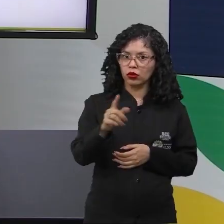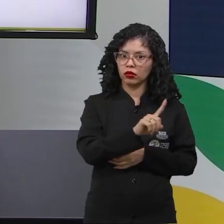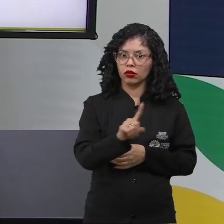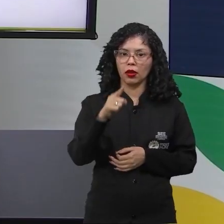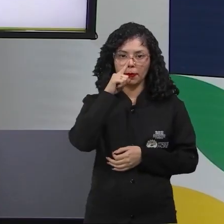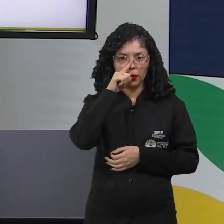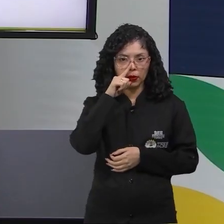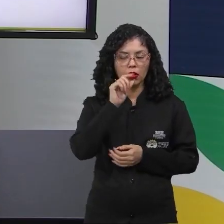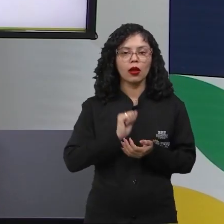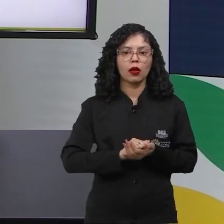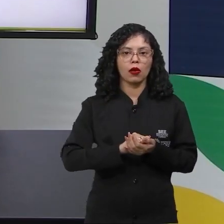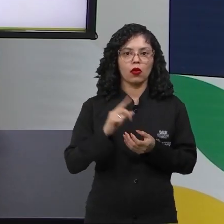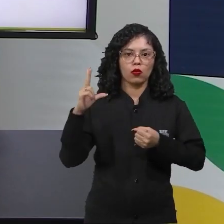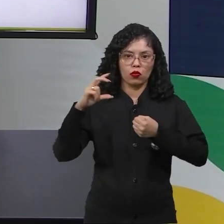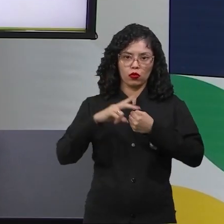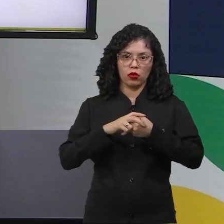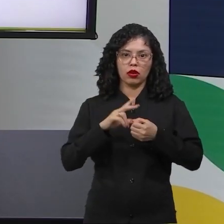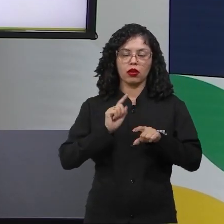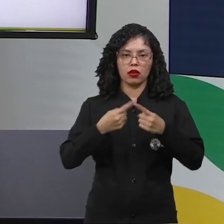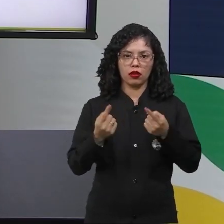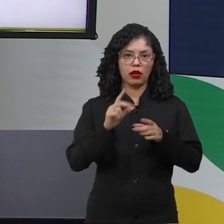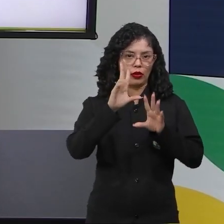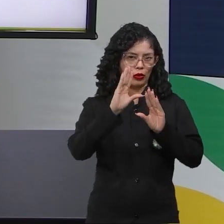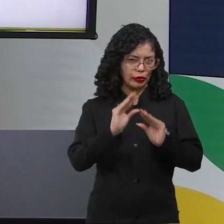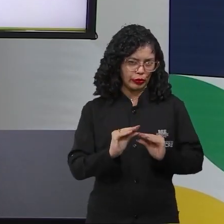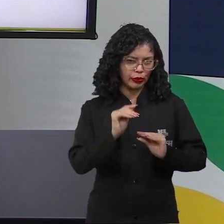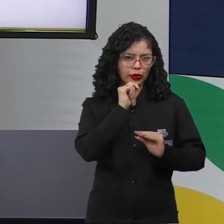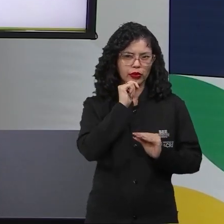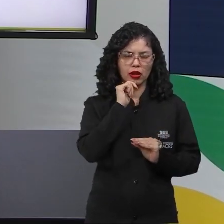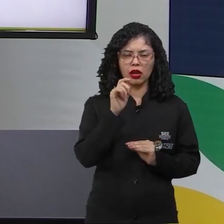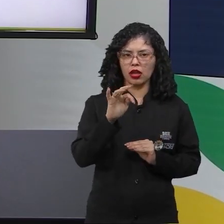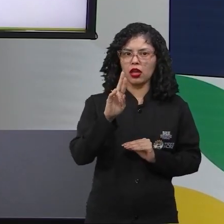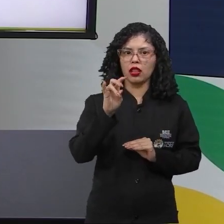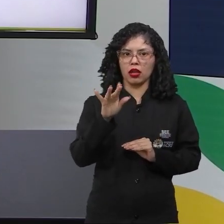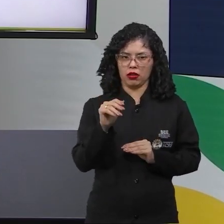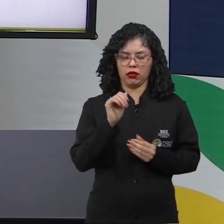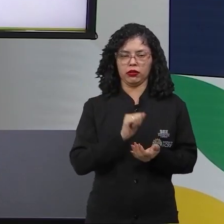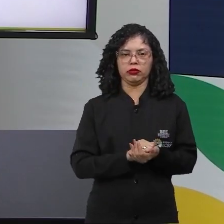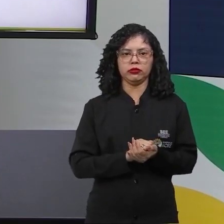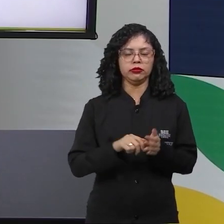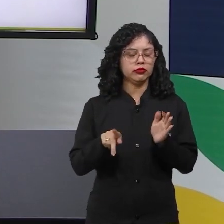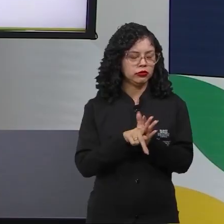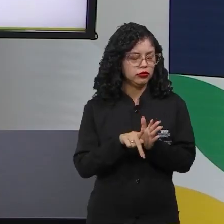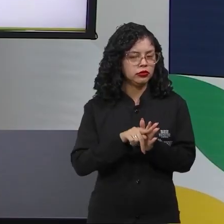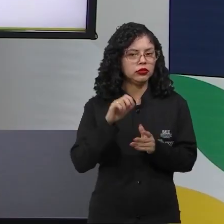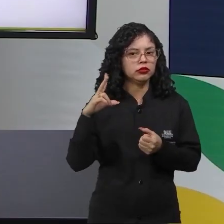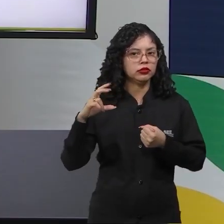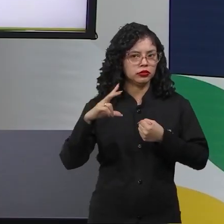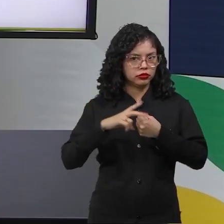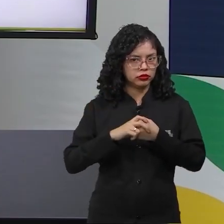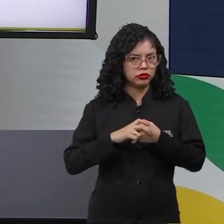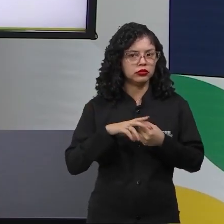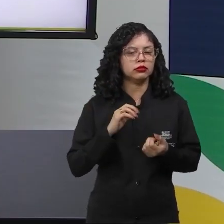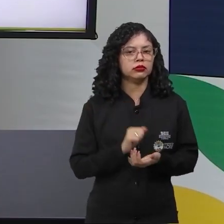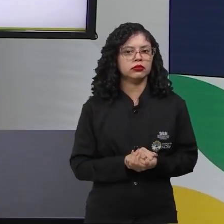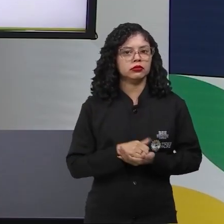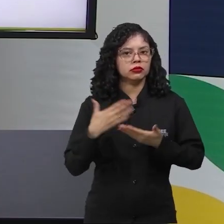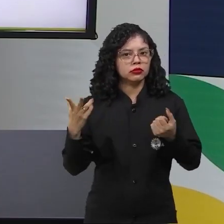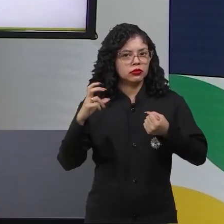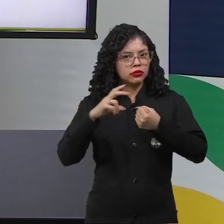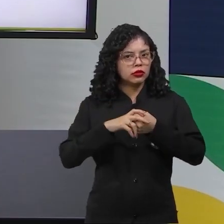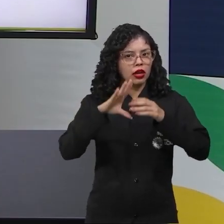uma versão atenuada, enfraquecida, inativa do inimigo, do vírus, ou seja, é um